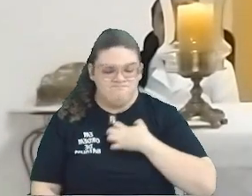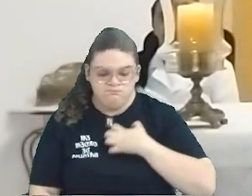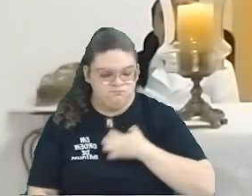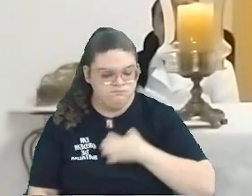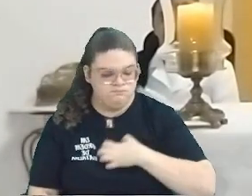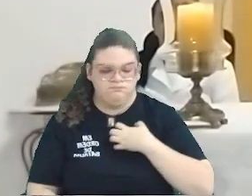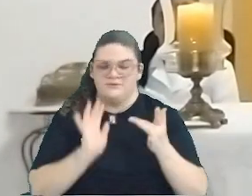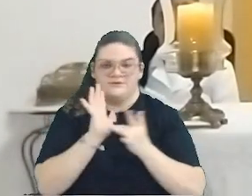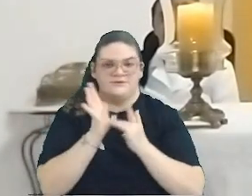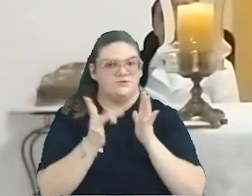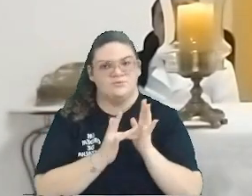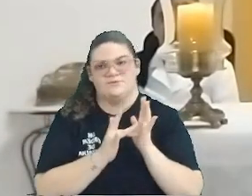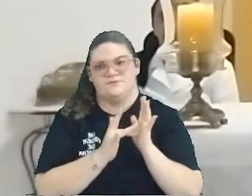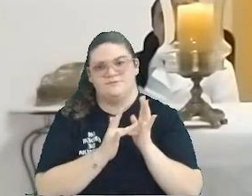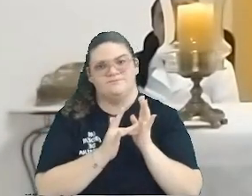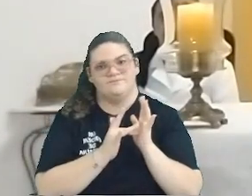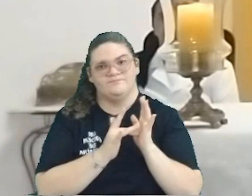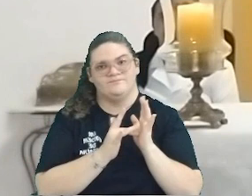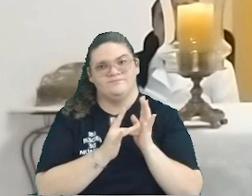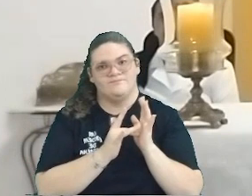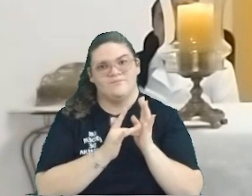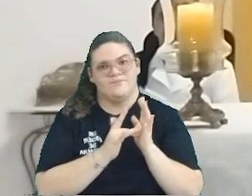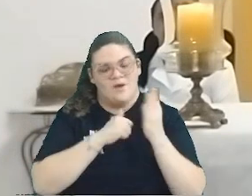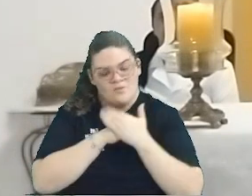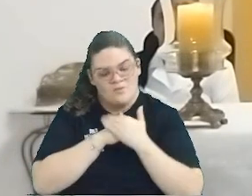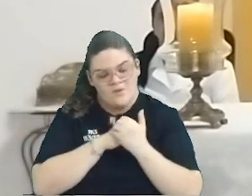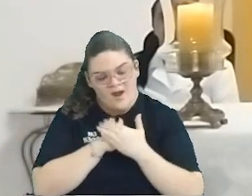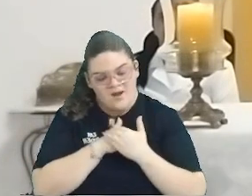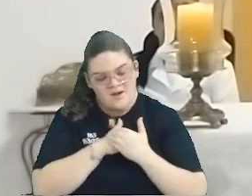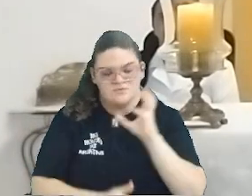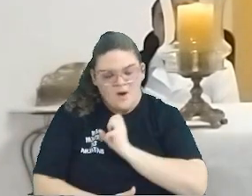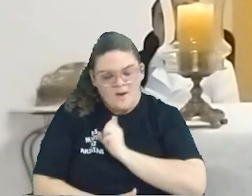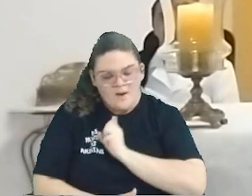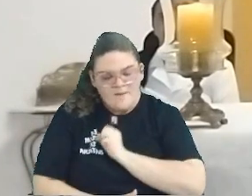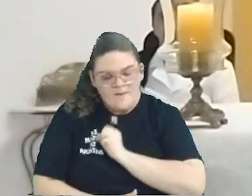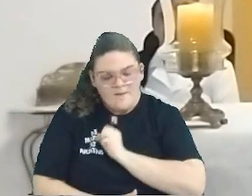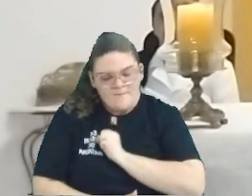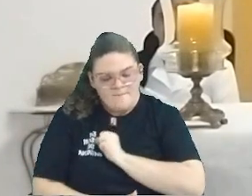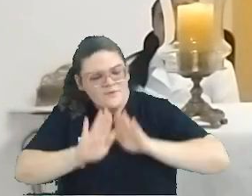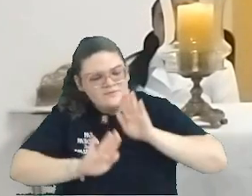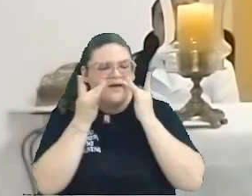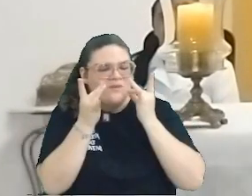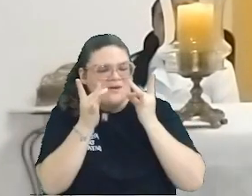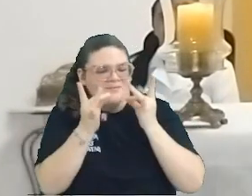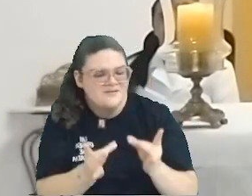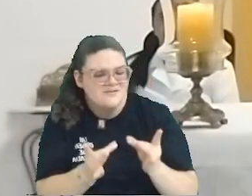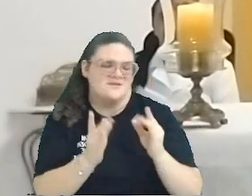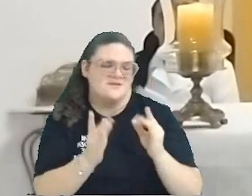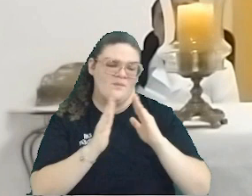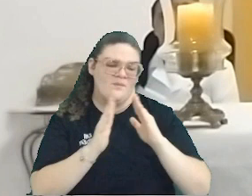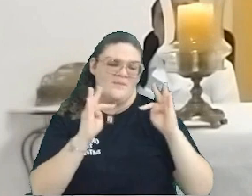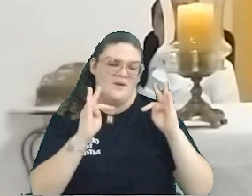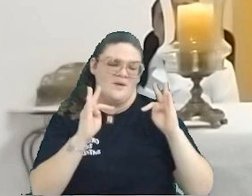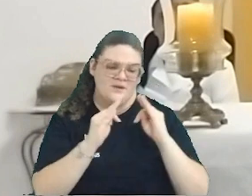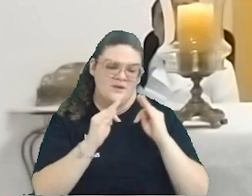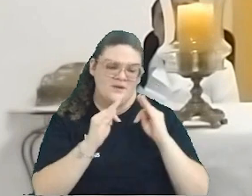Jesus. O zelo por tua casa me consumirá. O cuidado e a atenção de Jesus para com